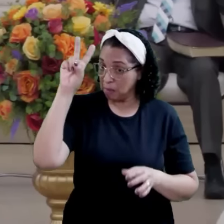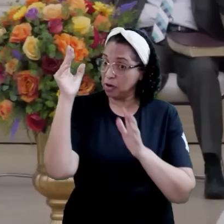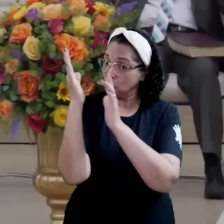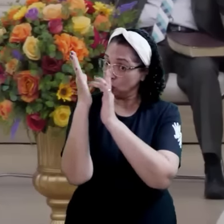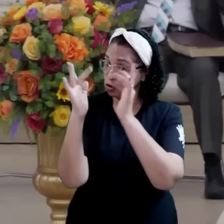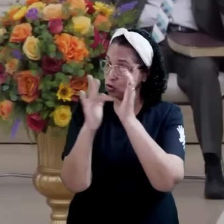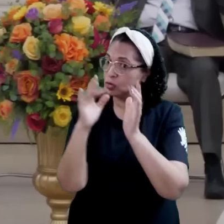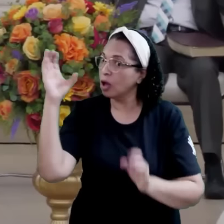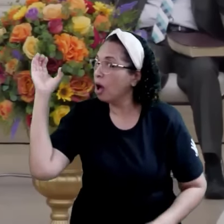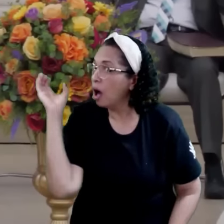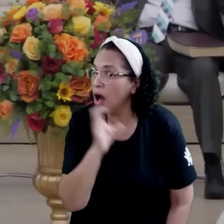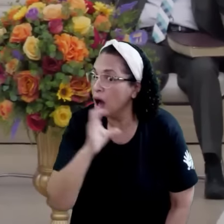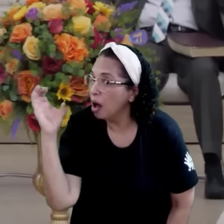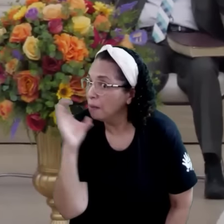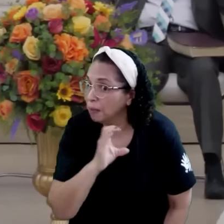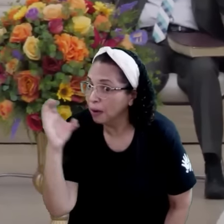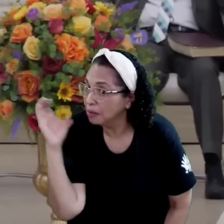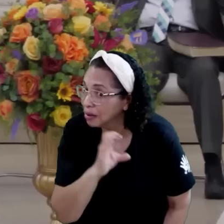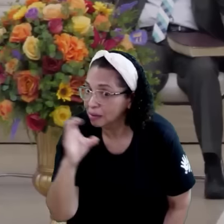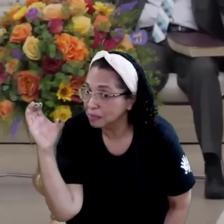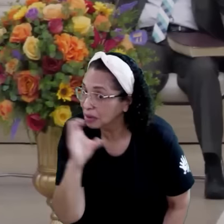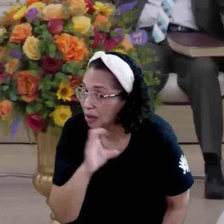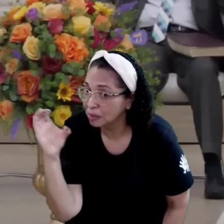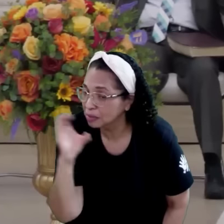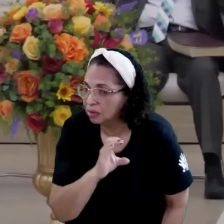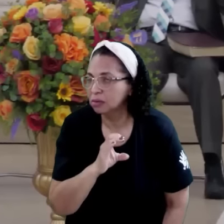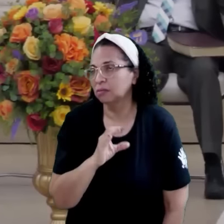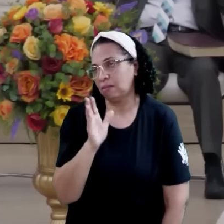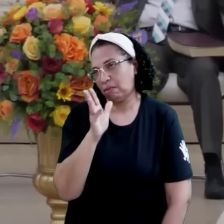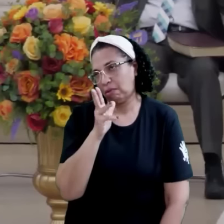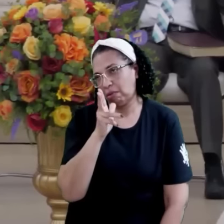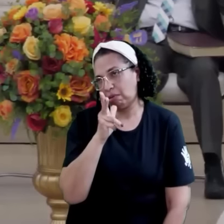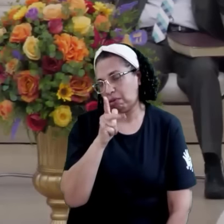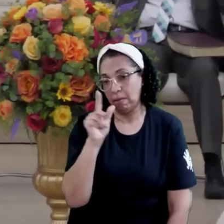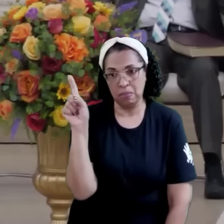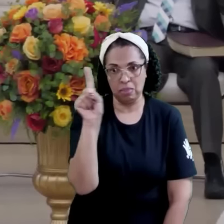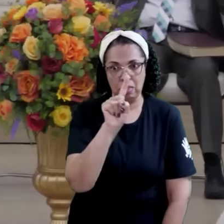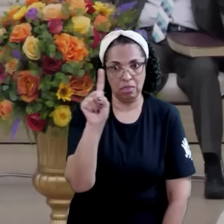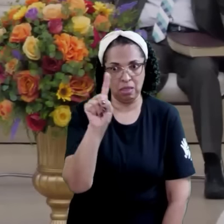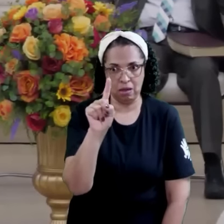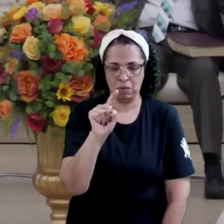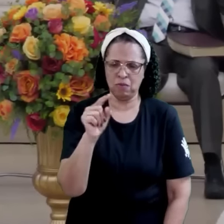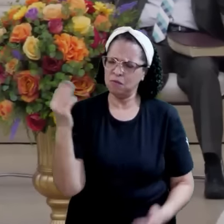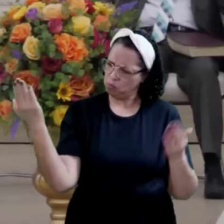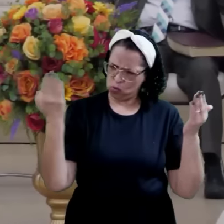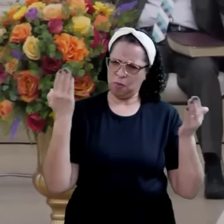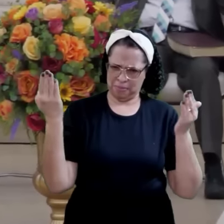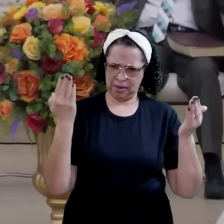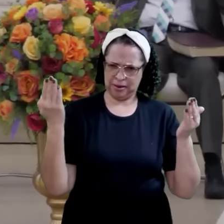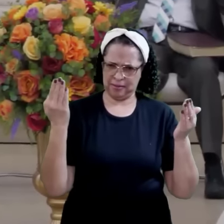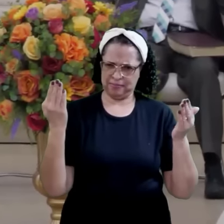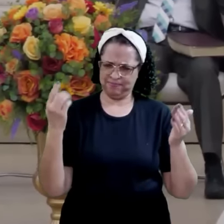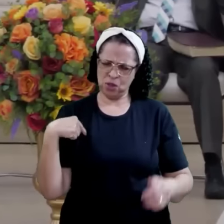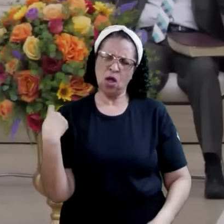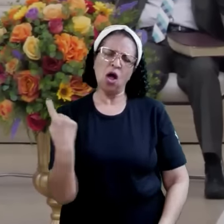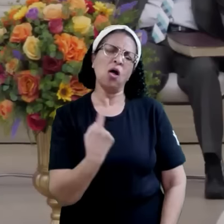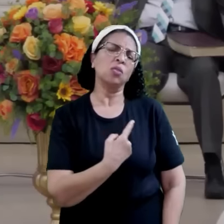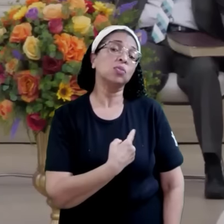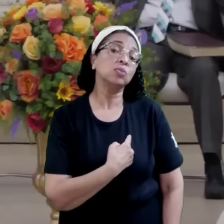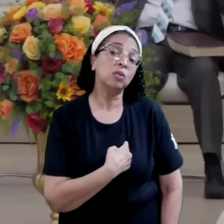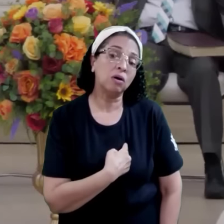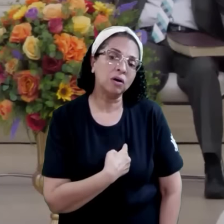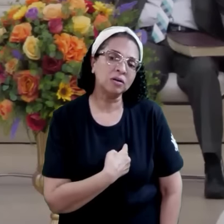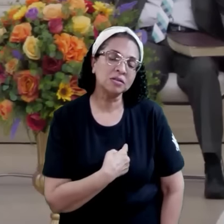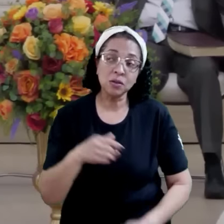depressa vai ficar até quando que essa raiva no coração e essa mágoa no peito irmão e Deus dizendo para você desce mas não